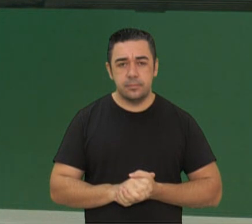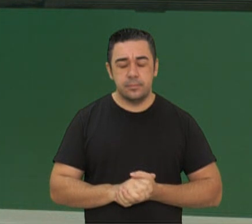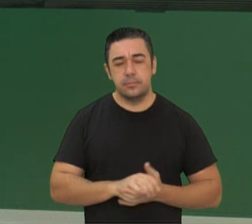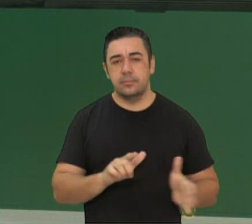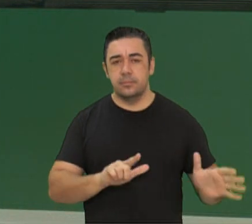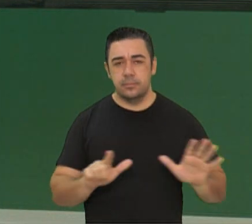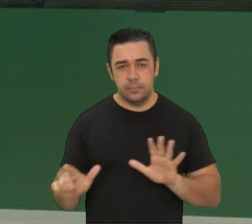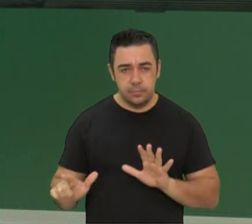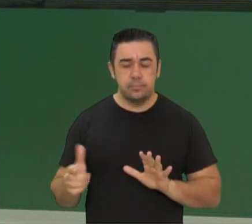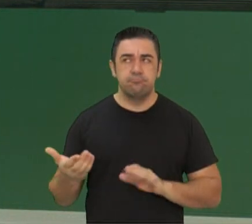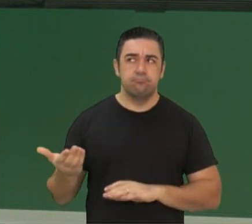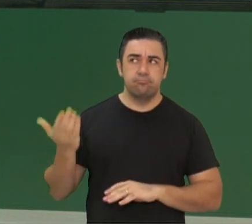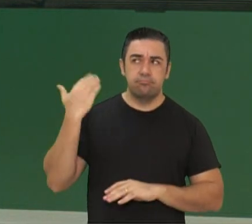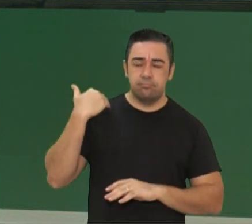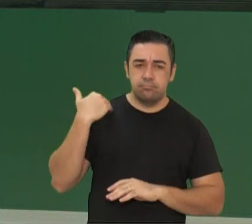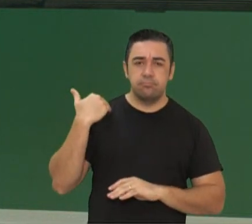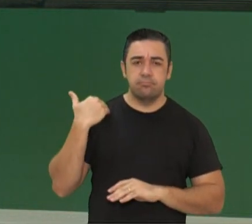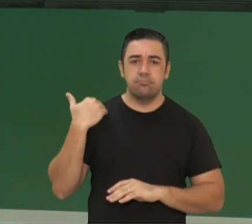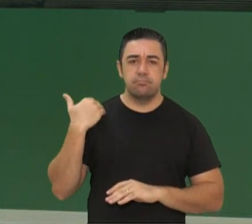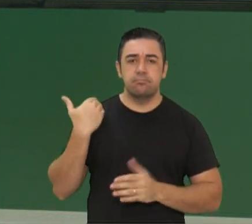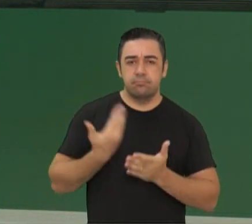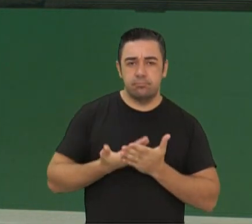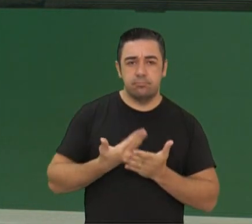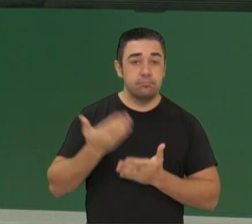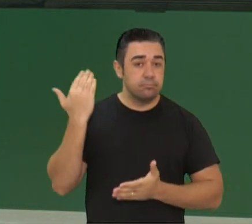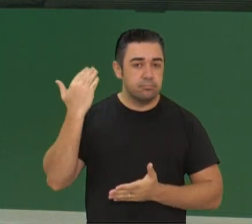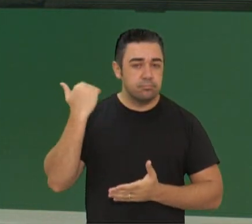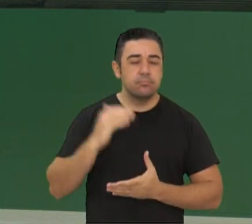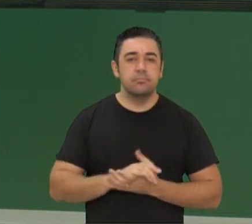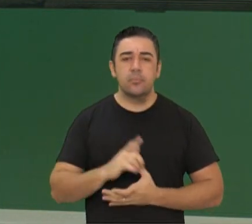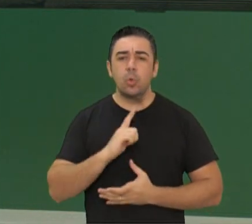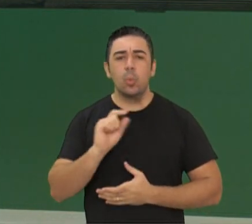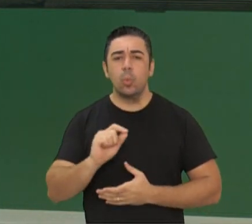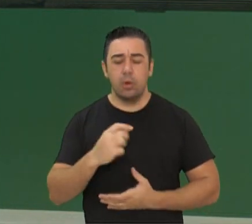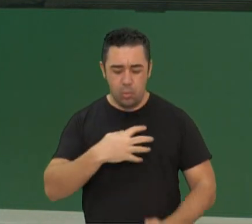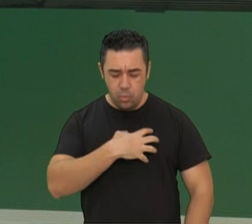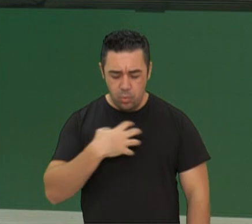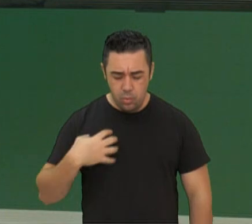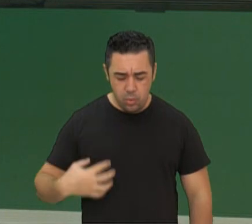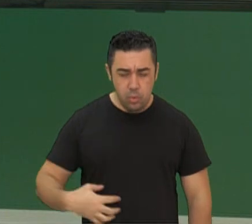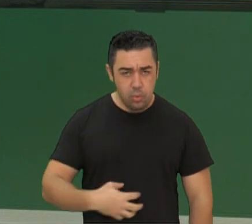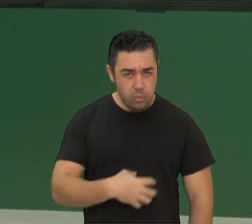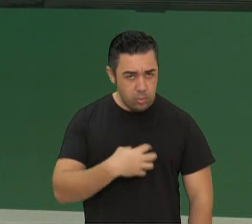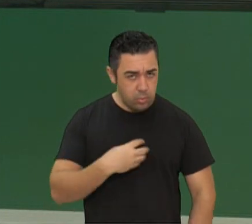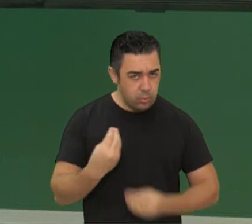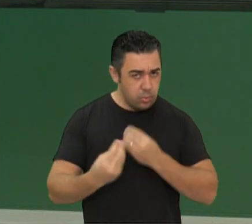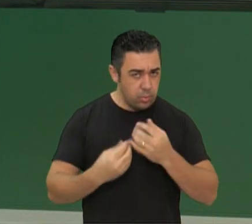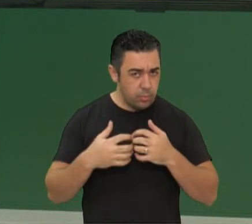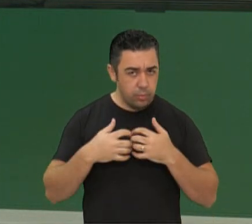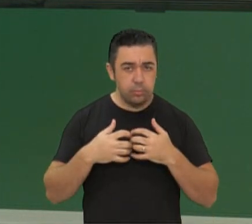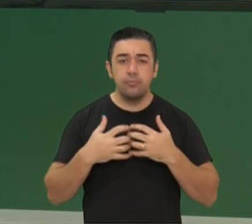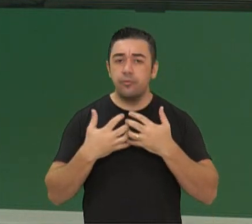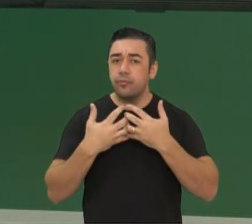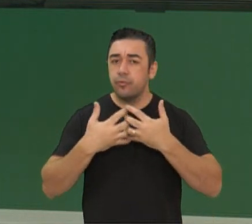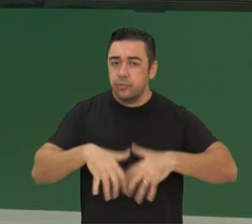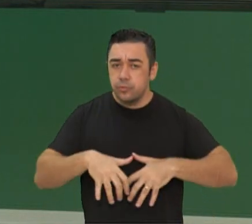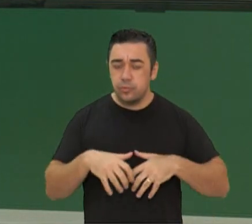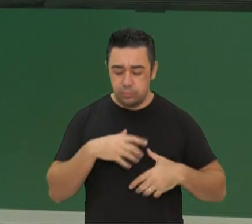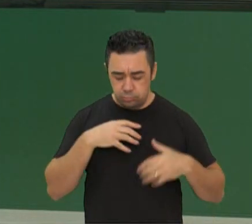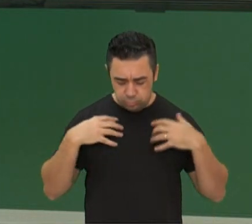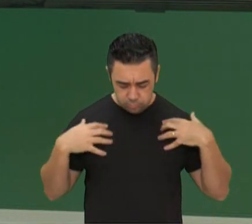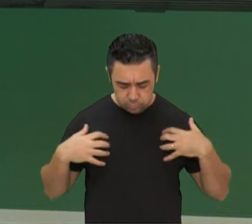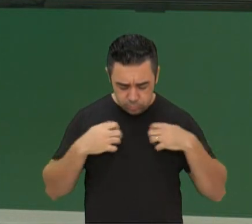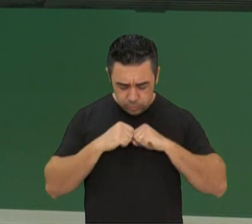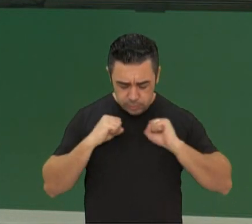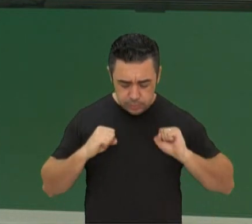Nas aulas passadas, nós trabalhamos sobre os órgãos, as estruturas do sistema digestório e nós